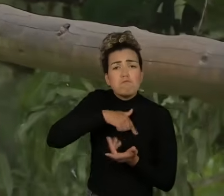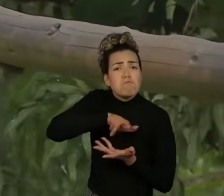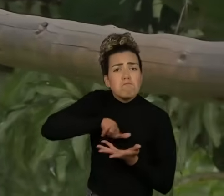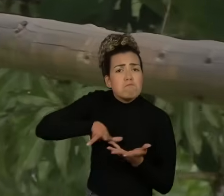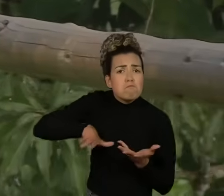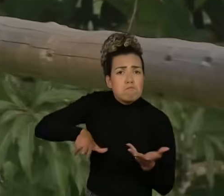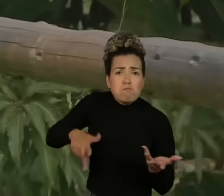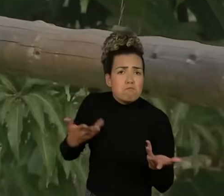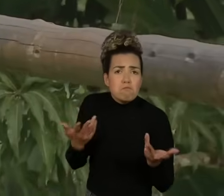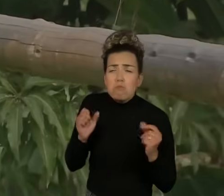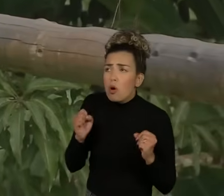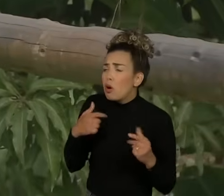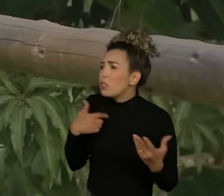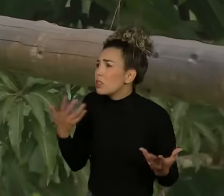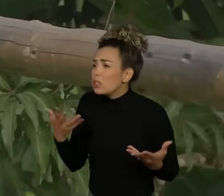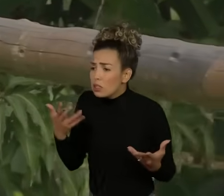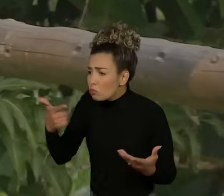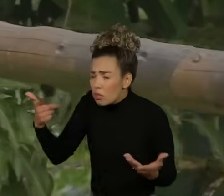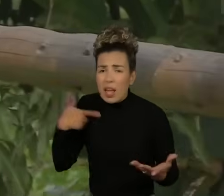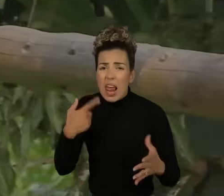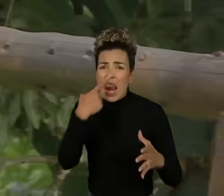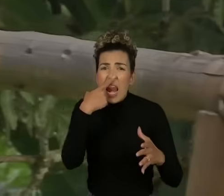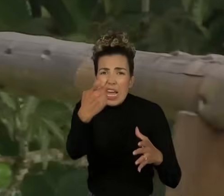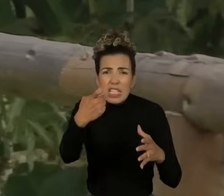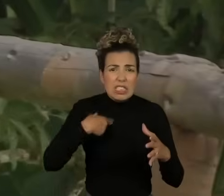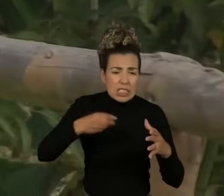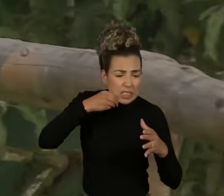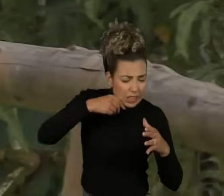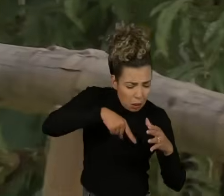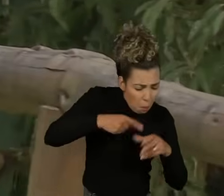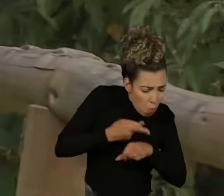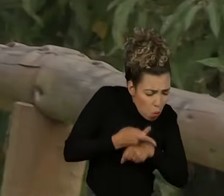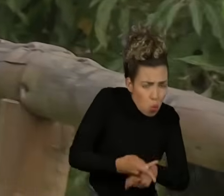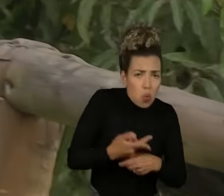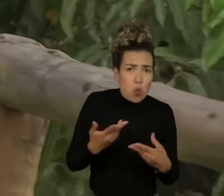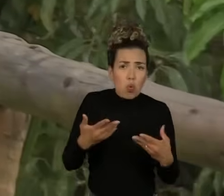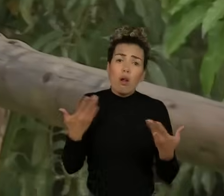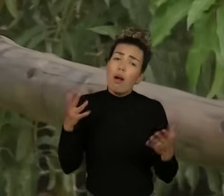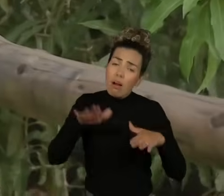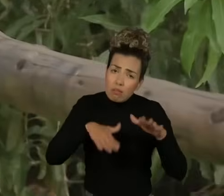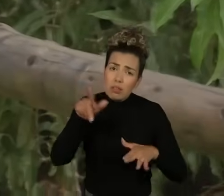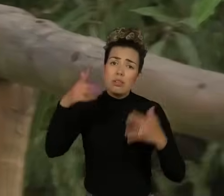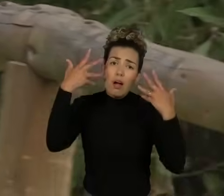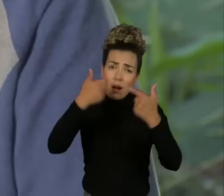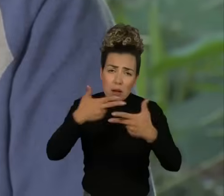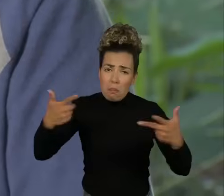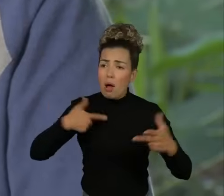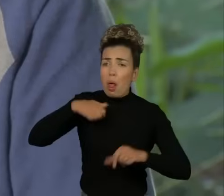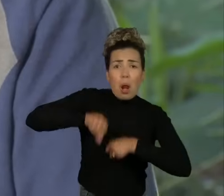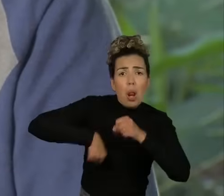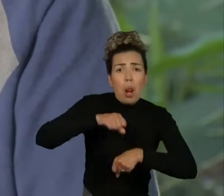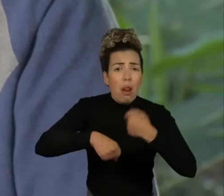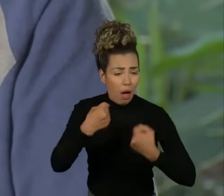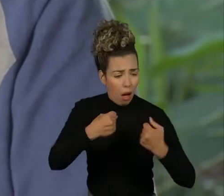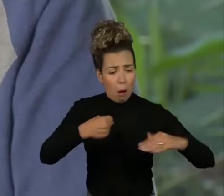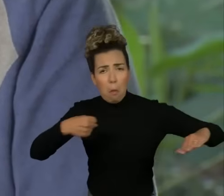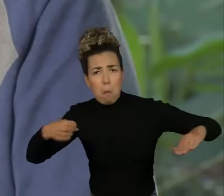alimento em latas de lixo, pequenos animais atropelados, ração de